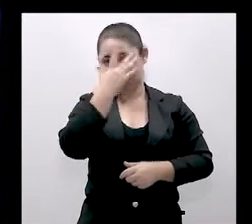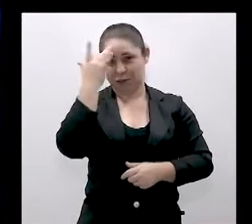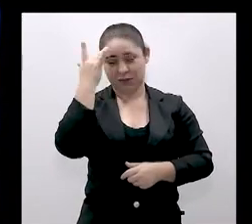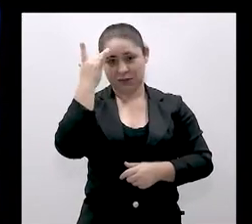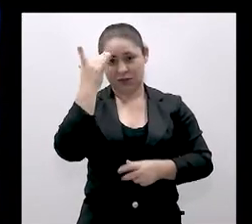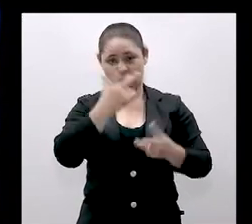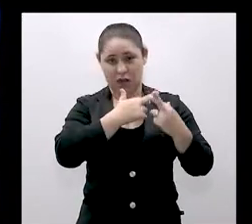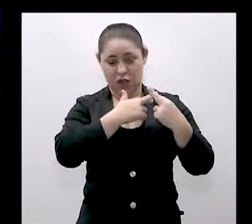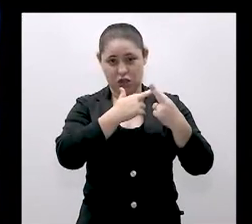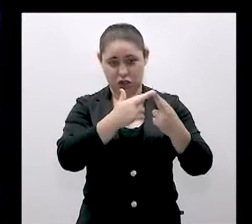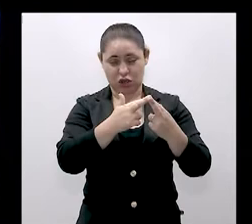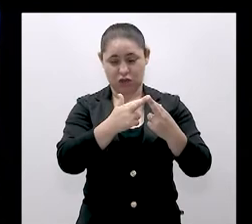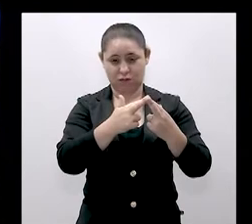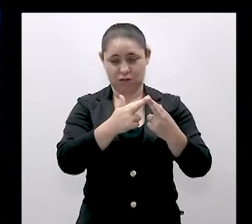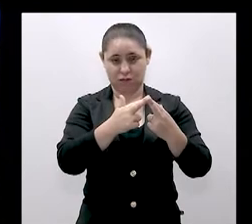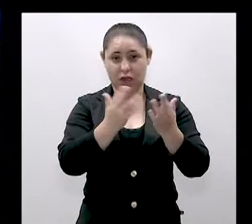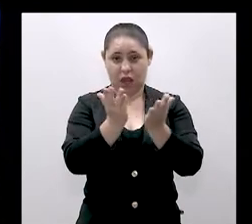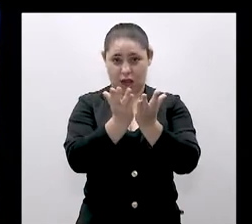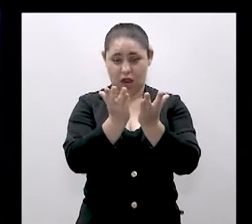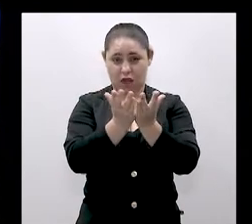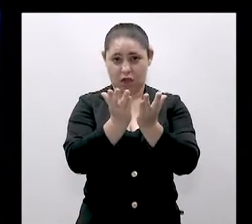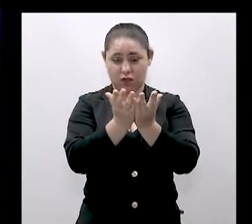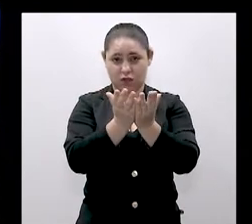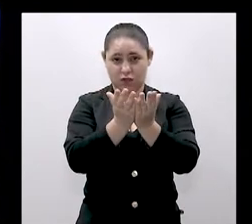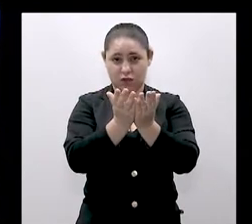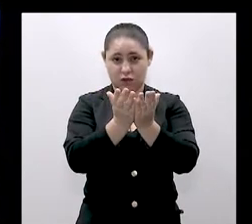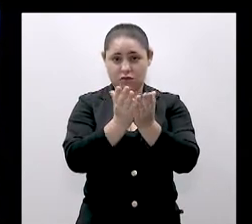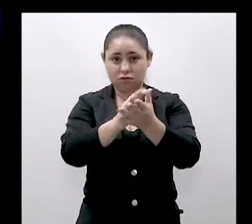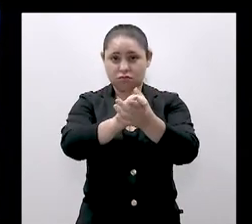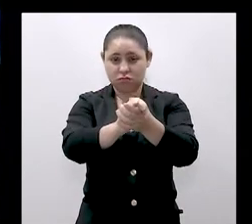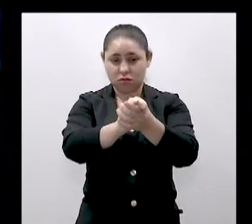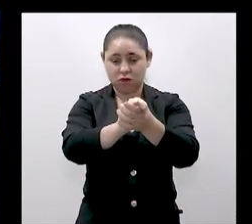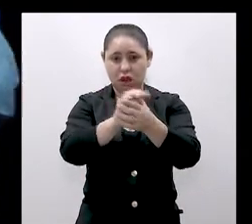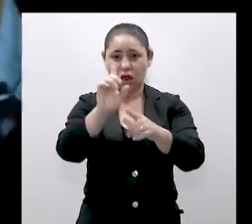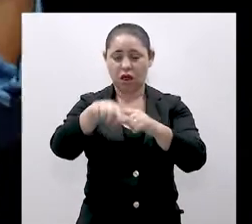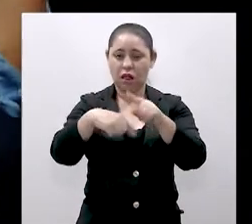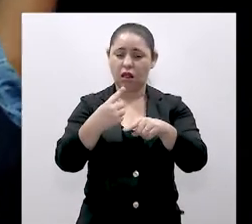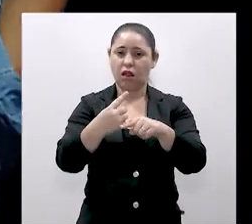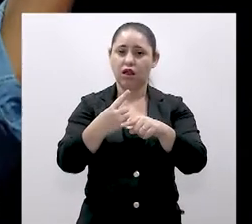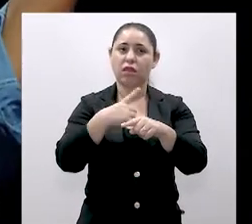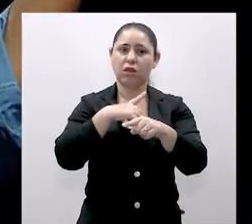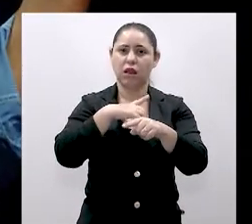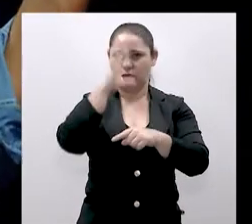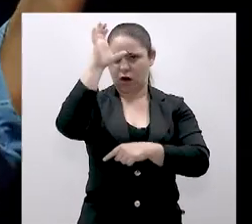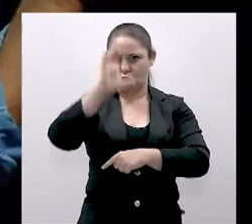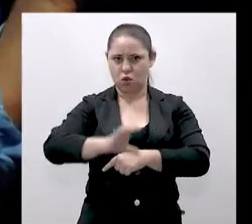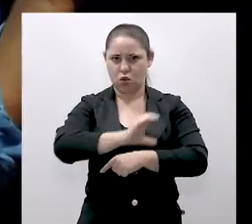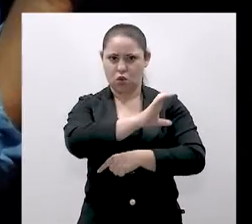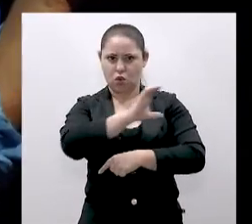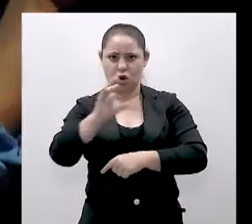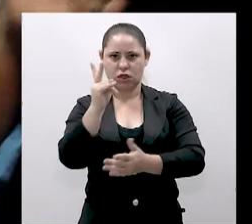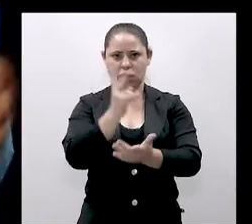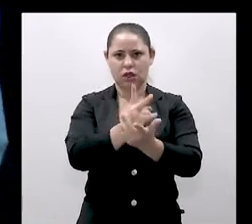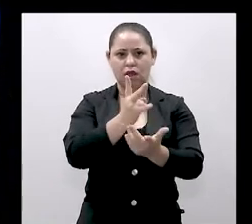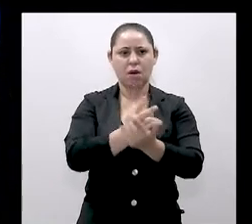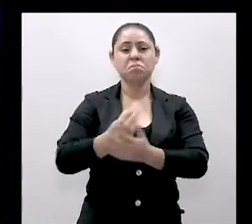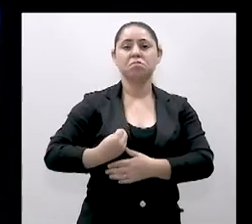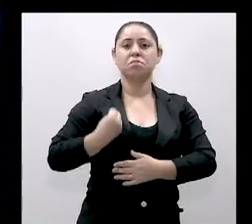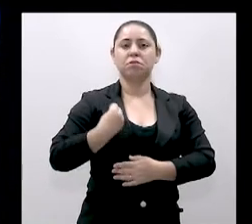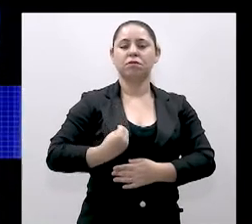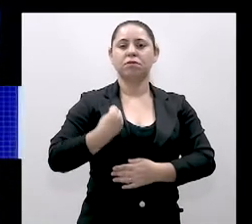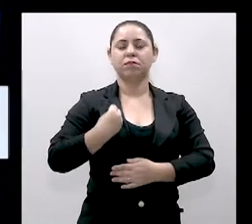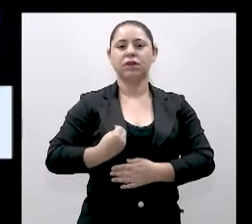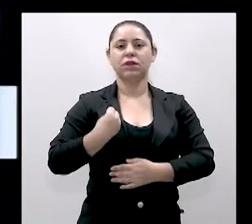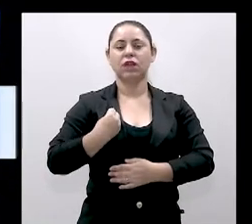os evangélicos estenderam a mão para mim Oi e eu apesar de ter sido uma formação católica forte